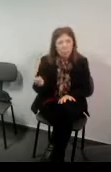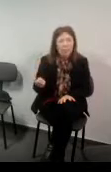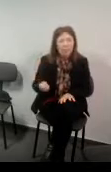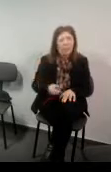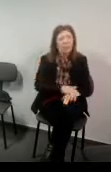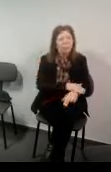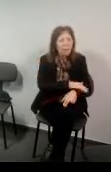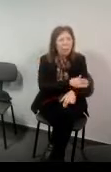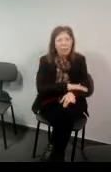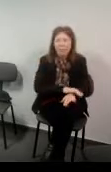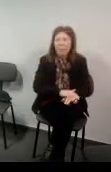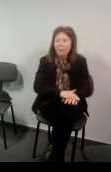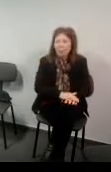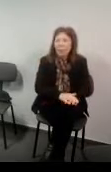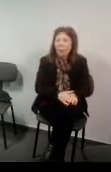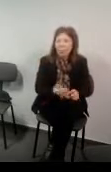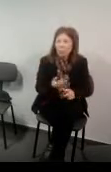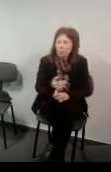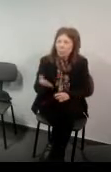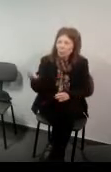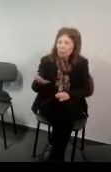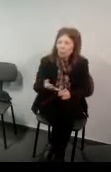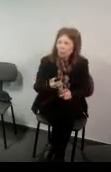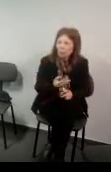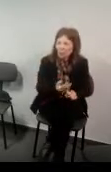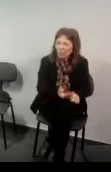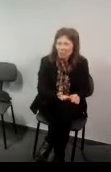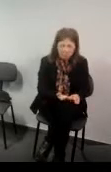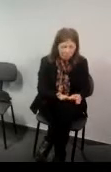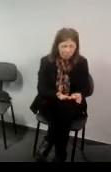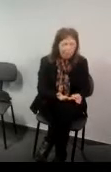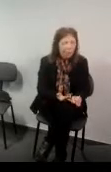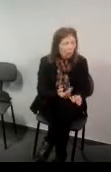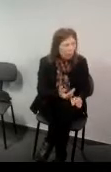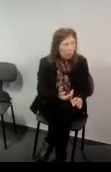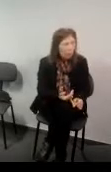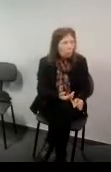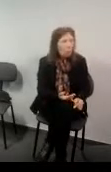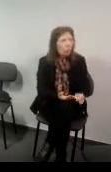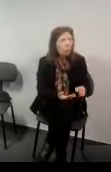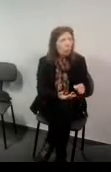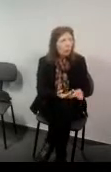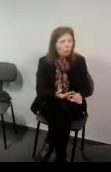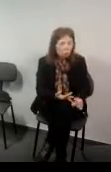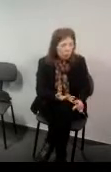está desequilibrado, tem problema de pele, tem prurido. Lembra? Nós pegamos já vários casos assim. Coceira no corpo, ou grosseirão